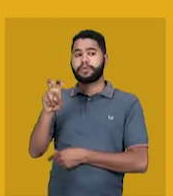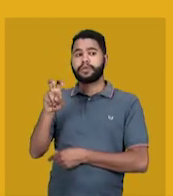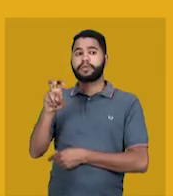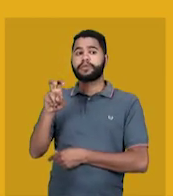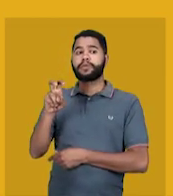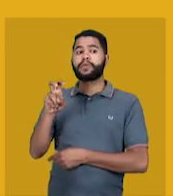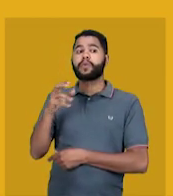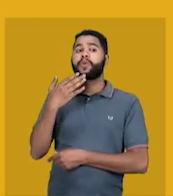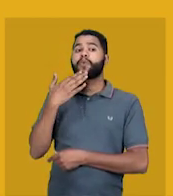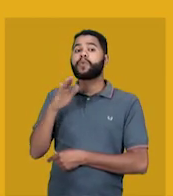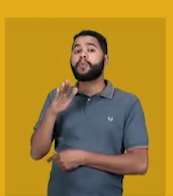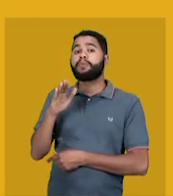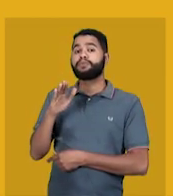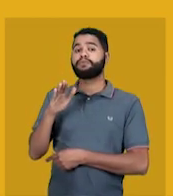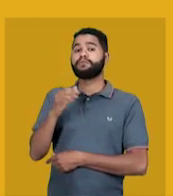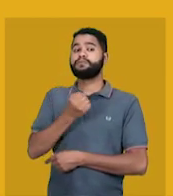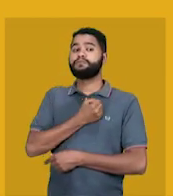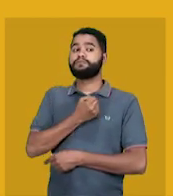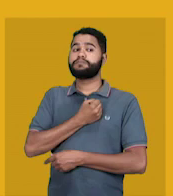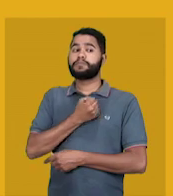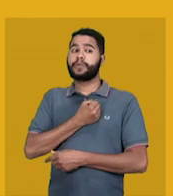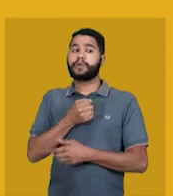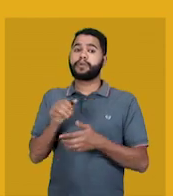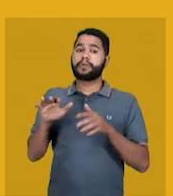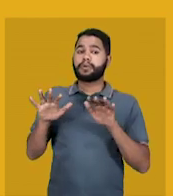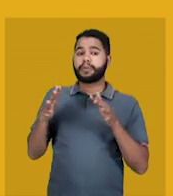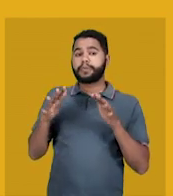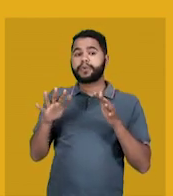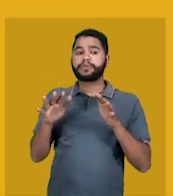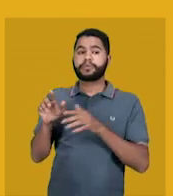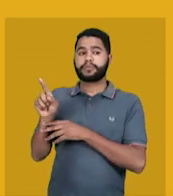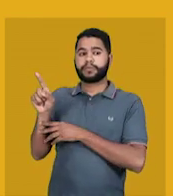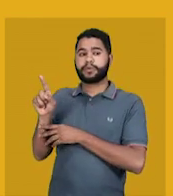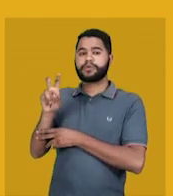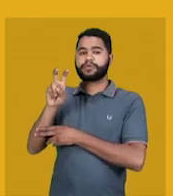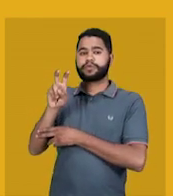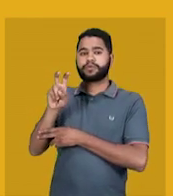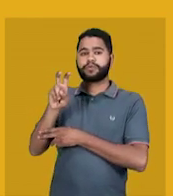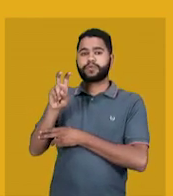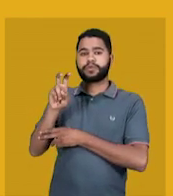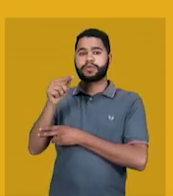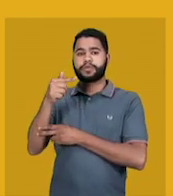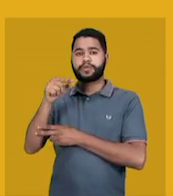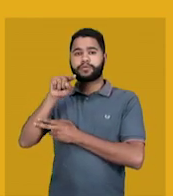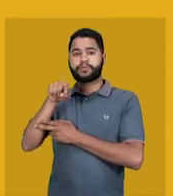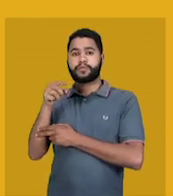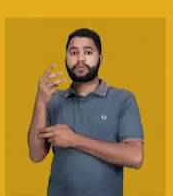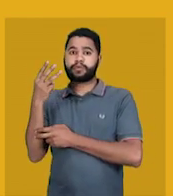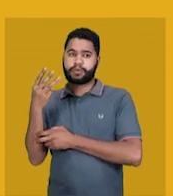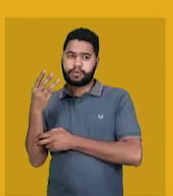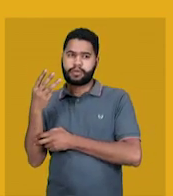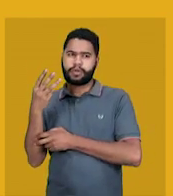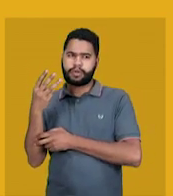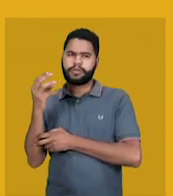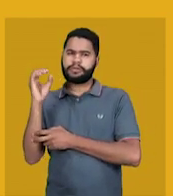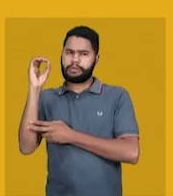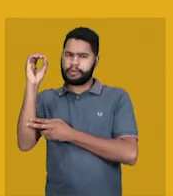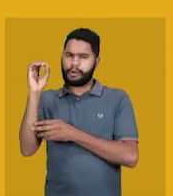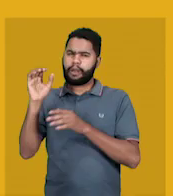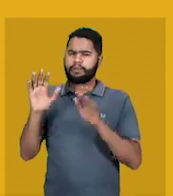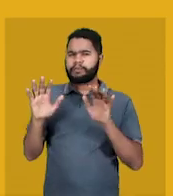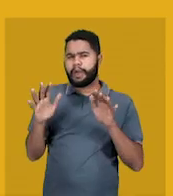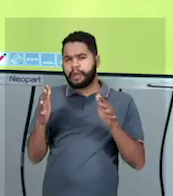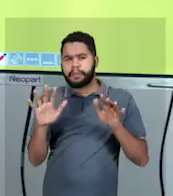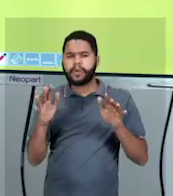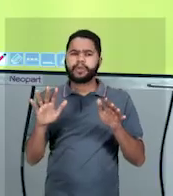qual qual o valor numérico Então vou obter o valor de 57,3 graus aproximado